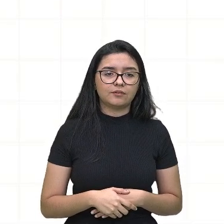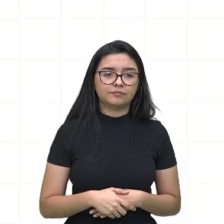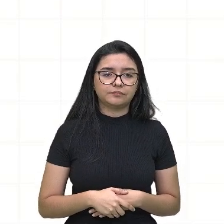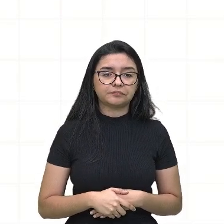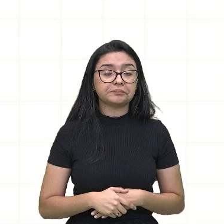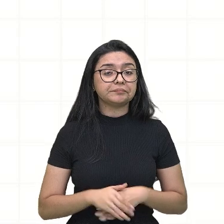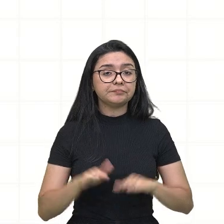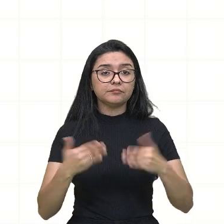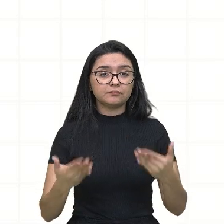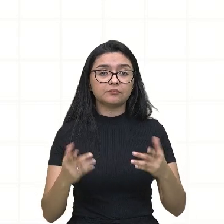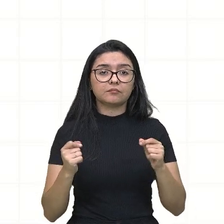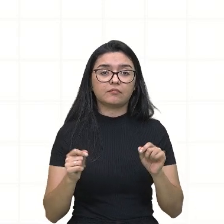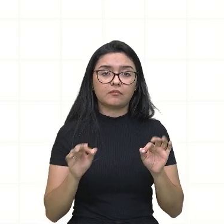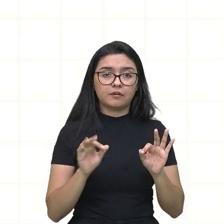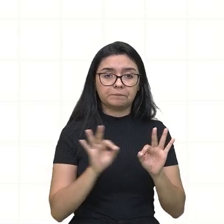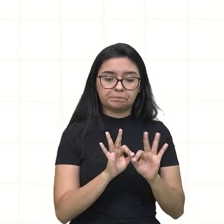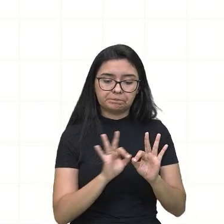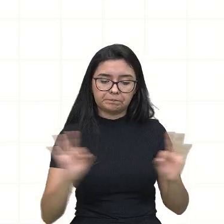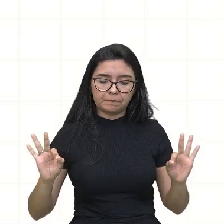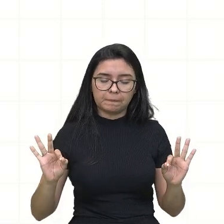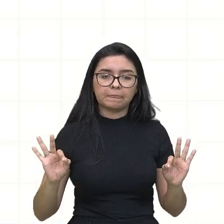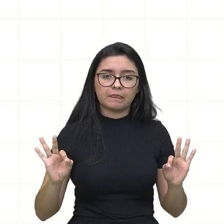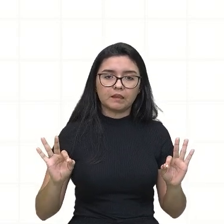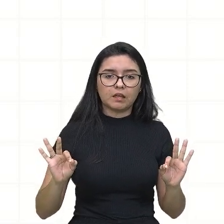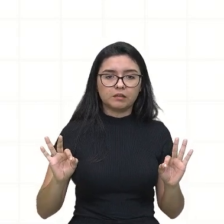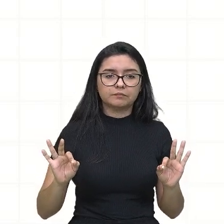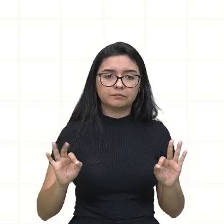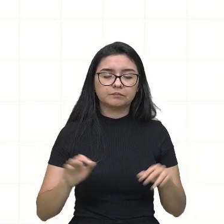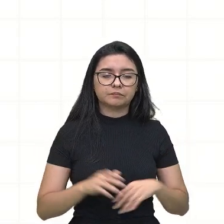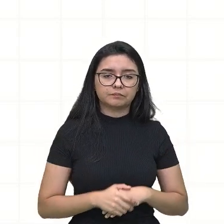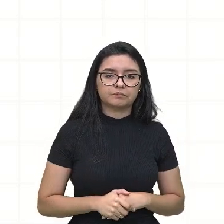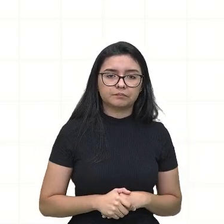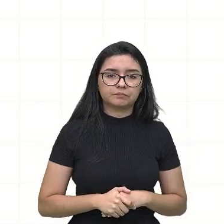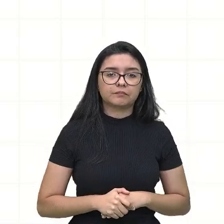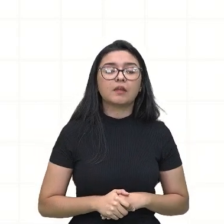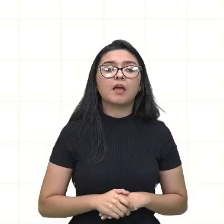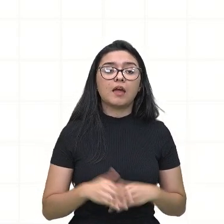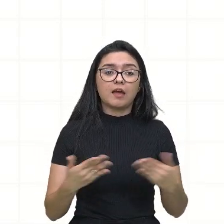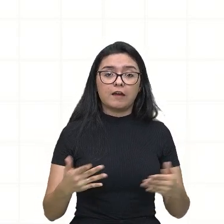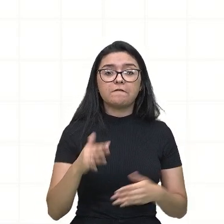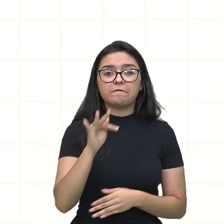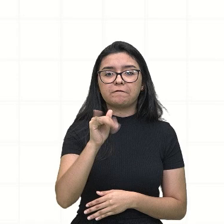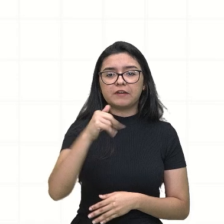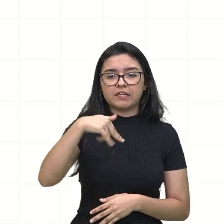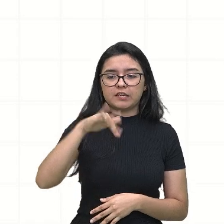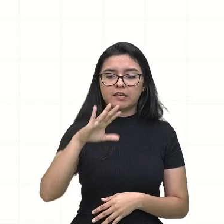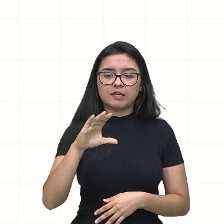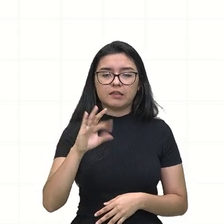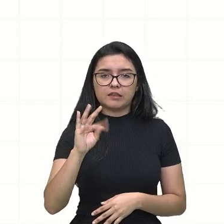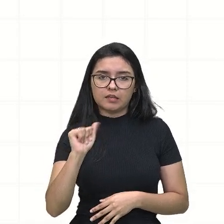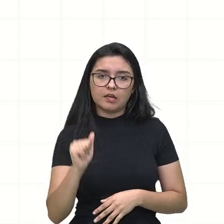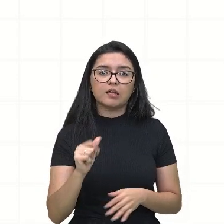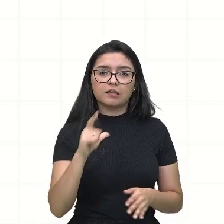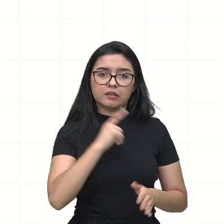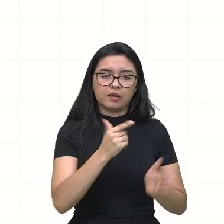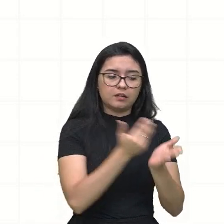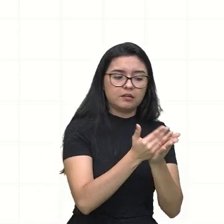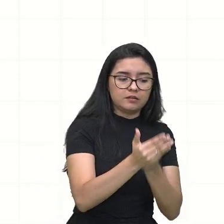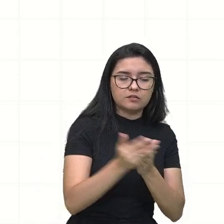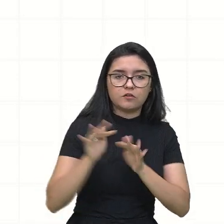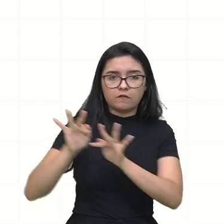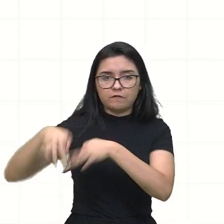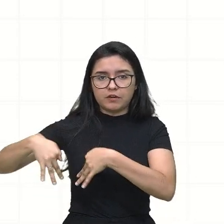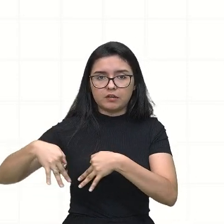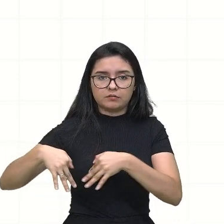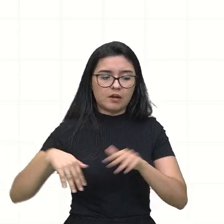Um segmento de reta é uma parte finita, atenção para essa palavra, meus queridos alunos, finita quer dizer que tem início